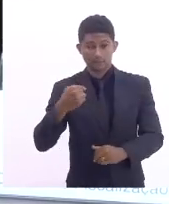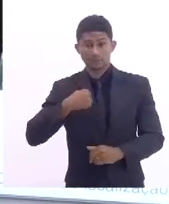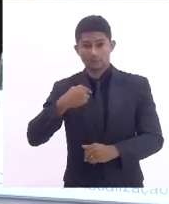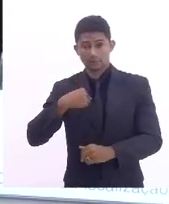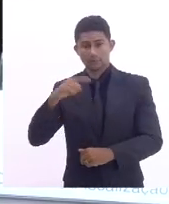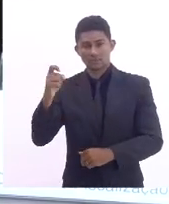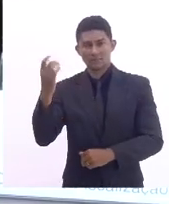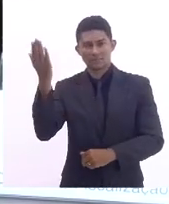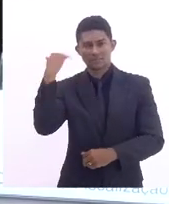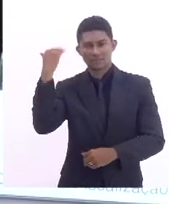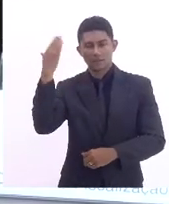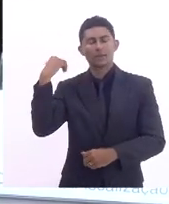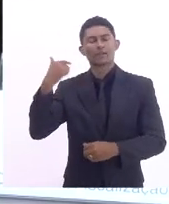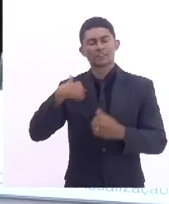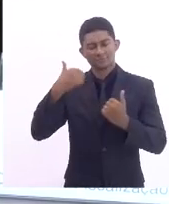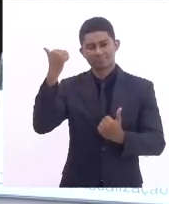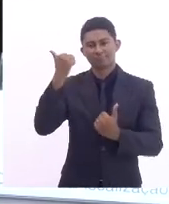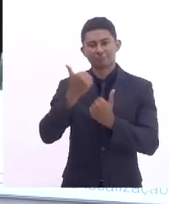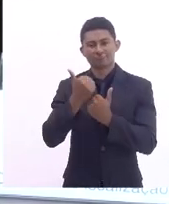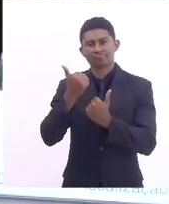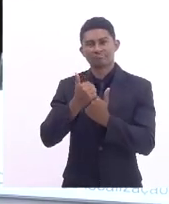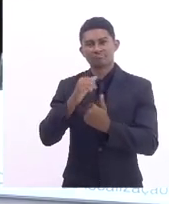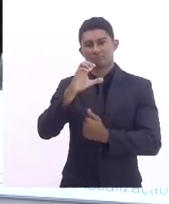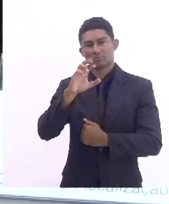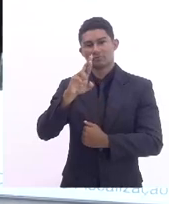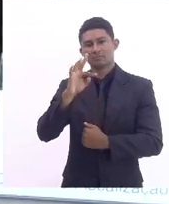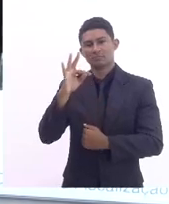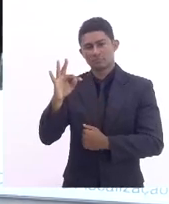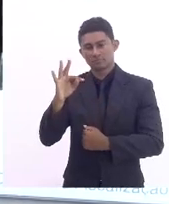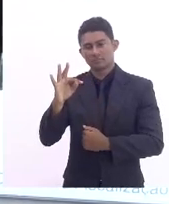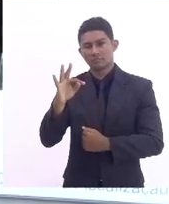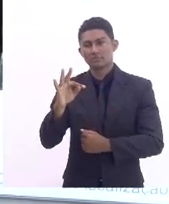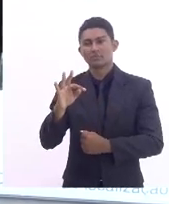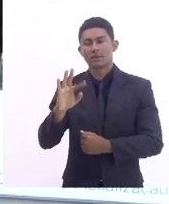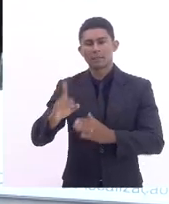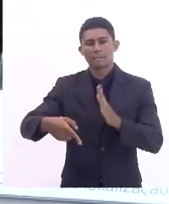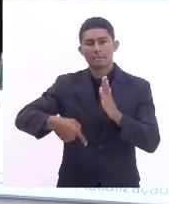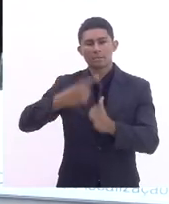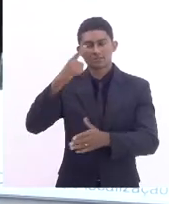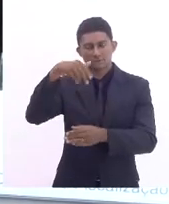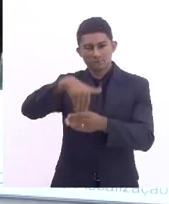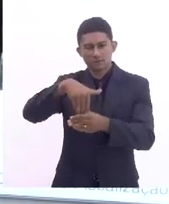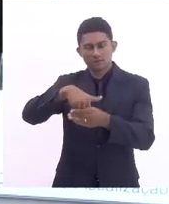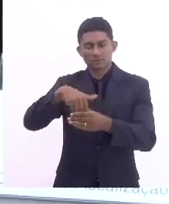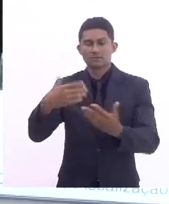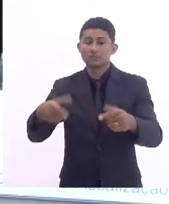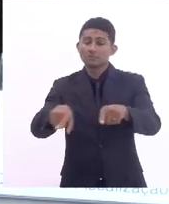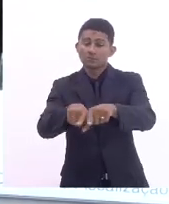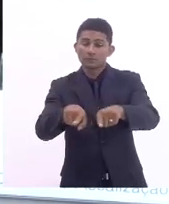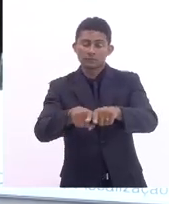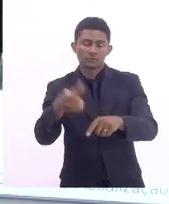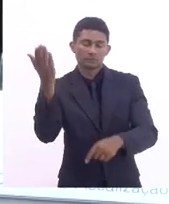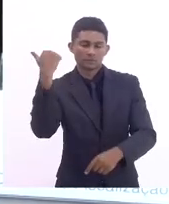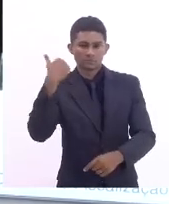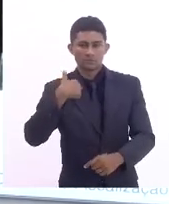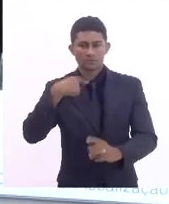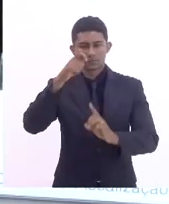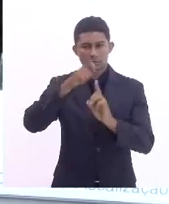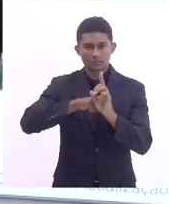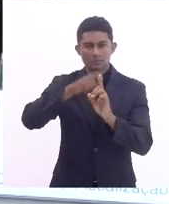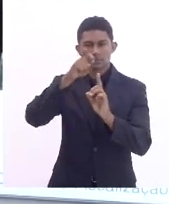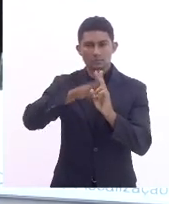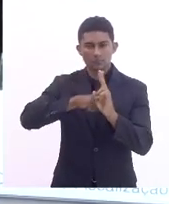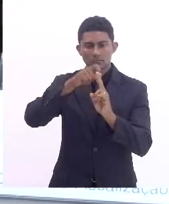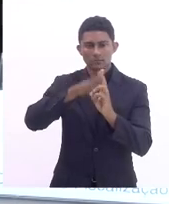diz Foi um colaborador consegue PJ desde a primeira eleição foi como eu falei um por três meses